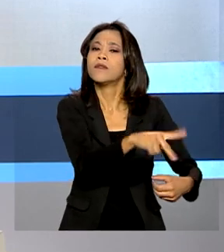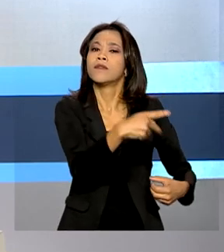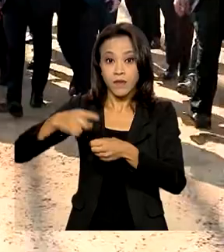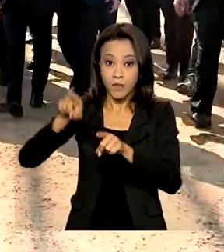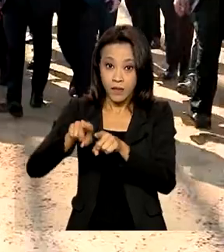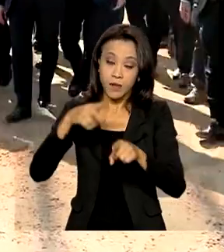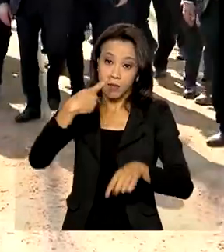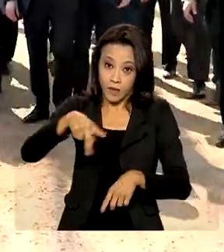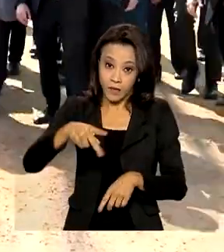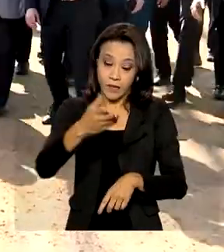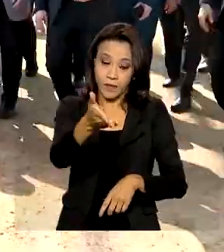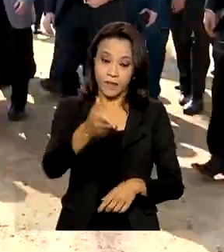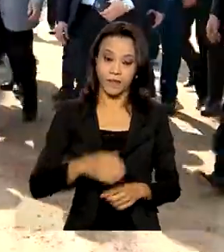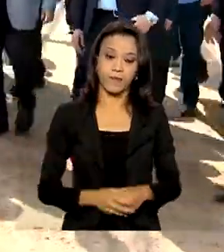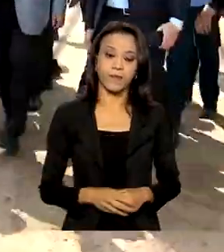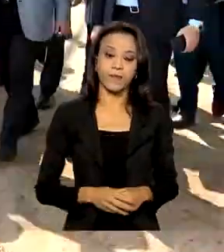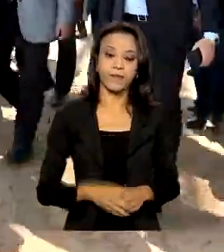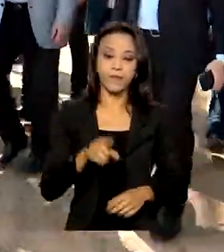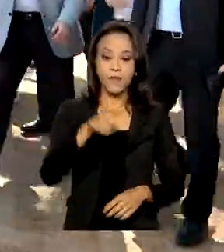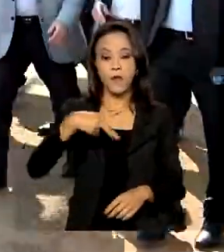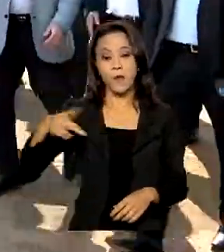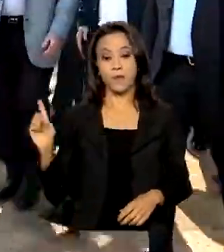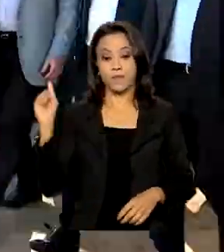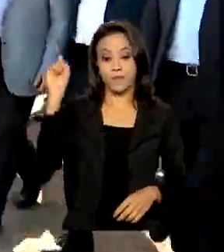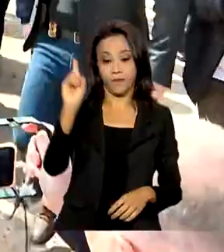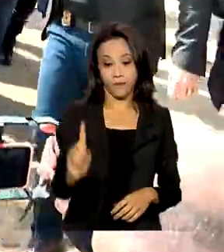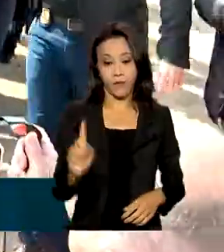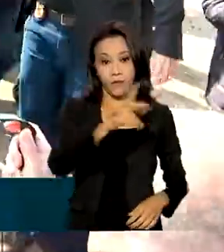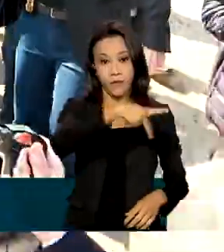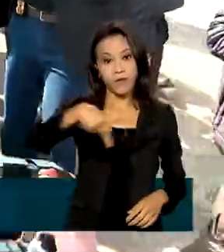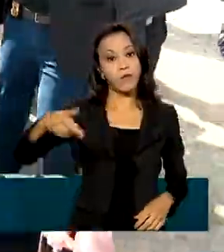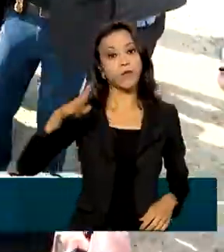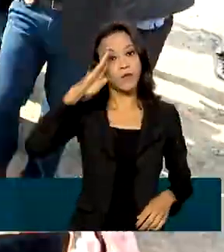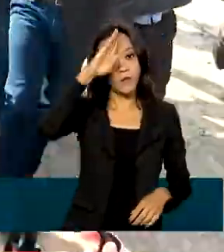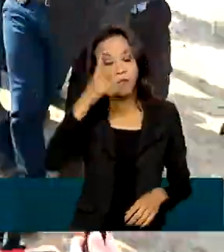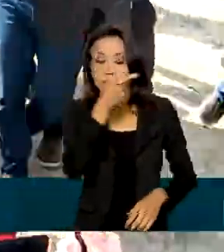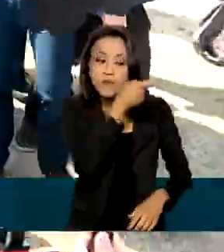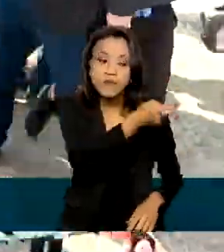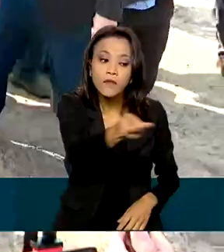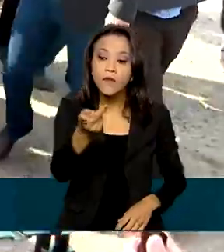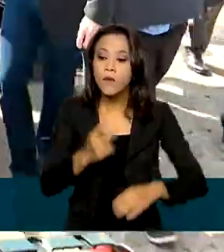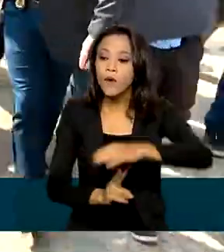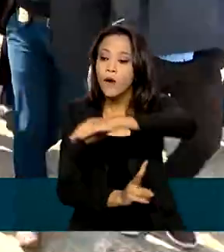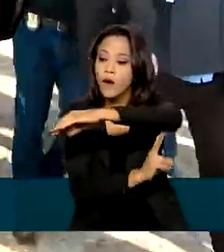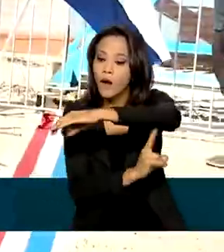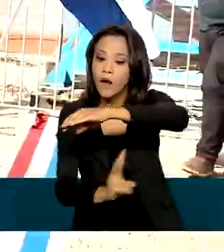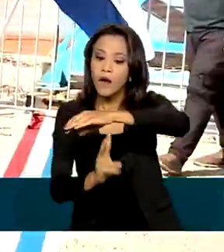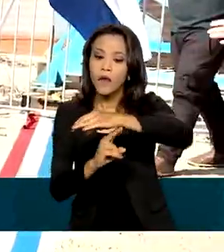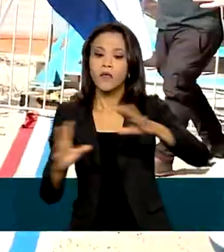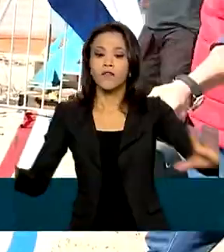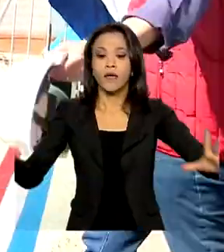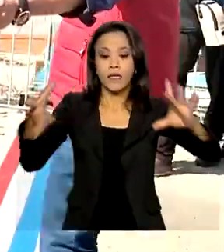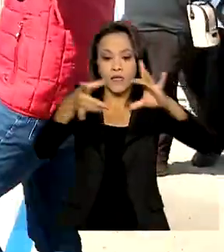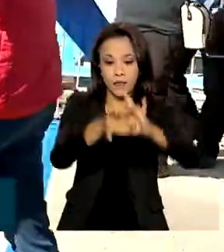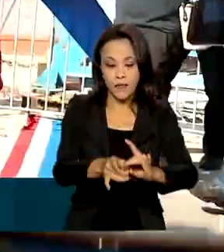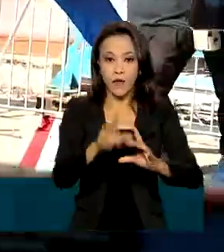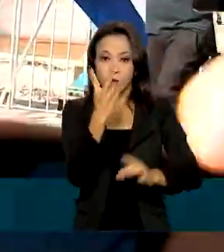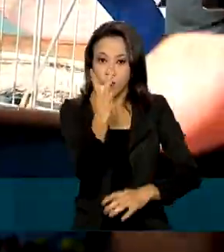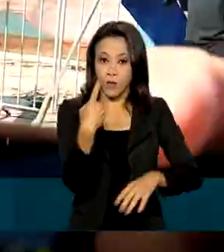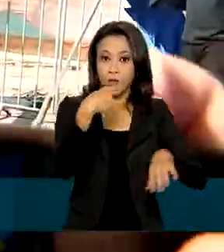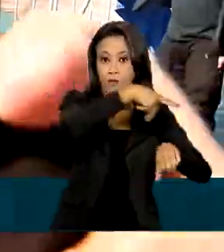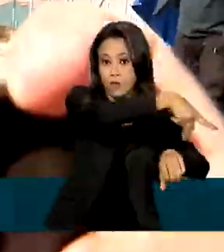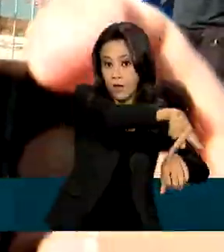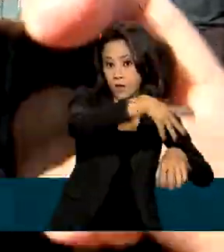paraguaio o bolsonaro visitou as obras da ponte da Integração de Ligar após ao município